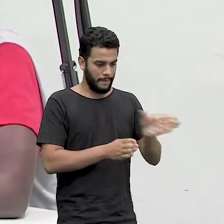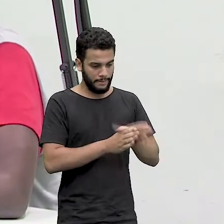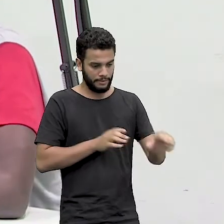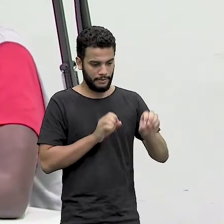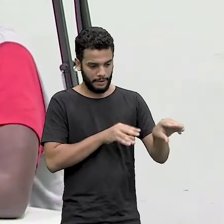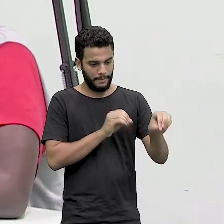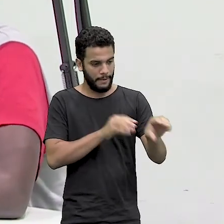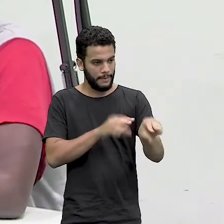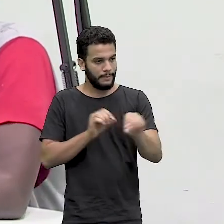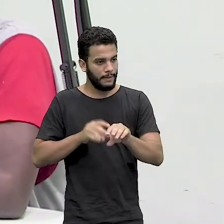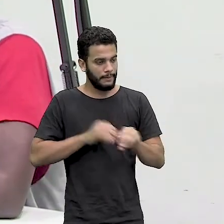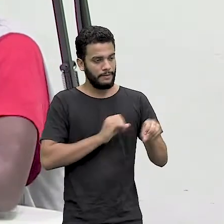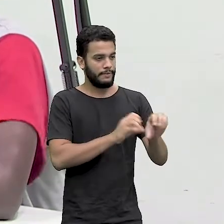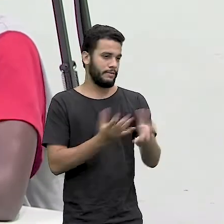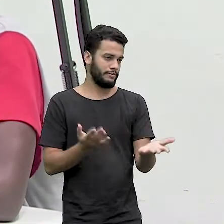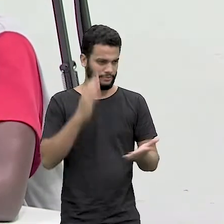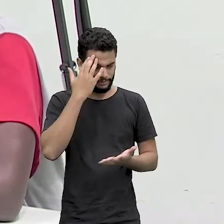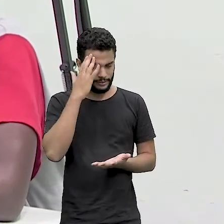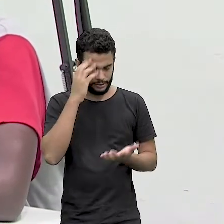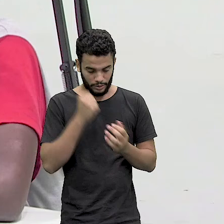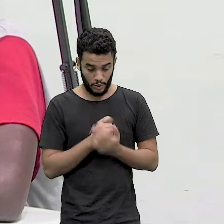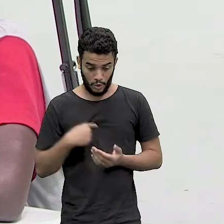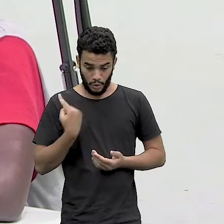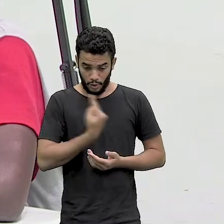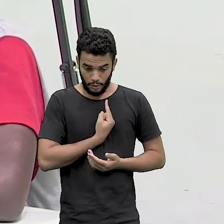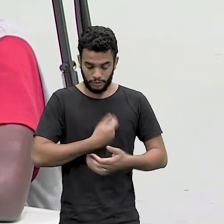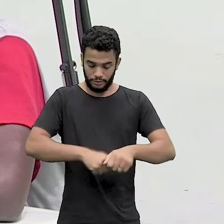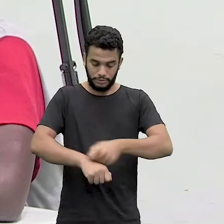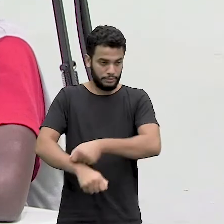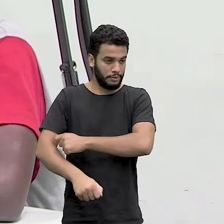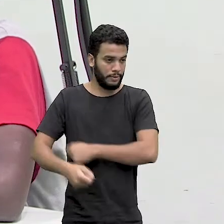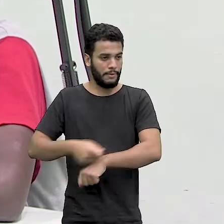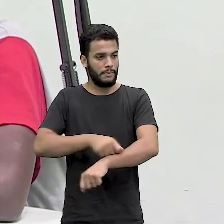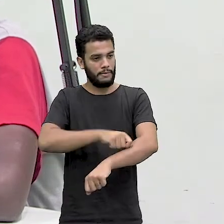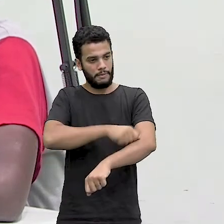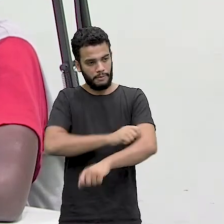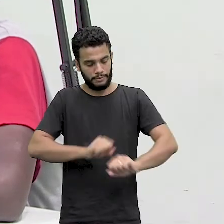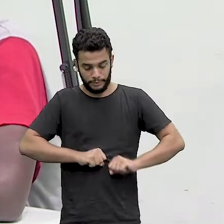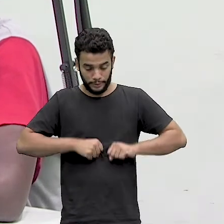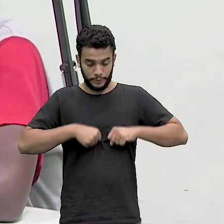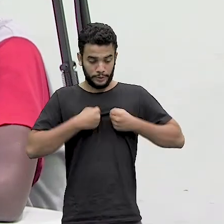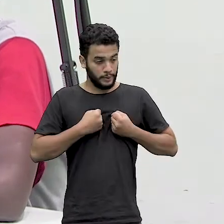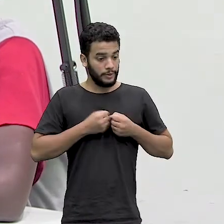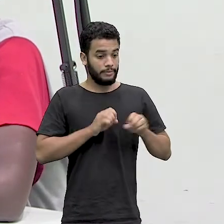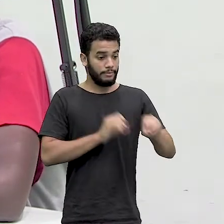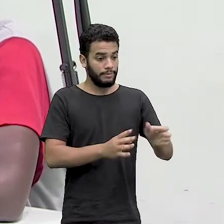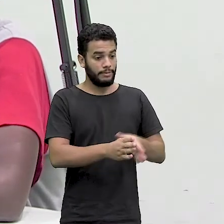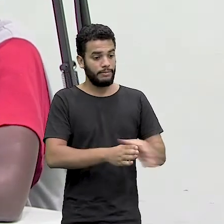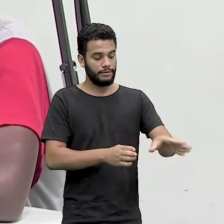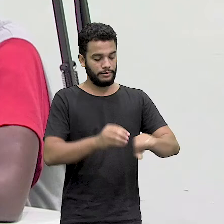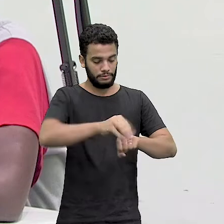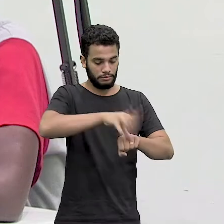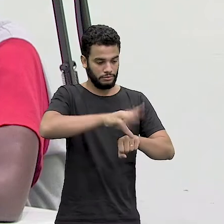futuro é daqui a um segundo, né, Rian? Então, temos que prepará-los desde cedo para quando eles tiverem idade para o